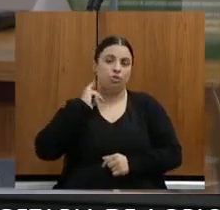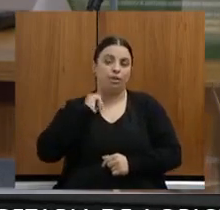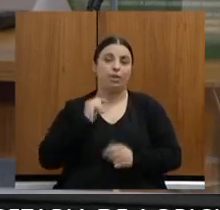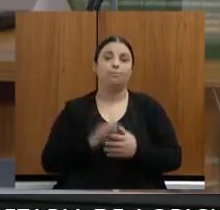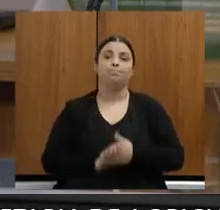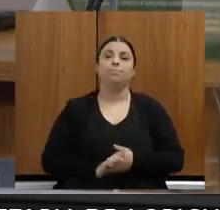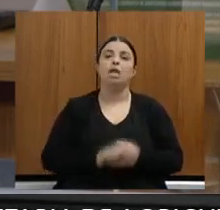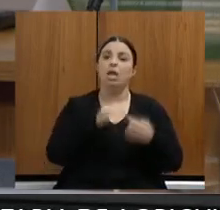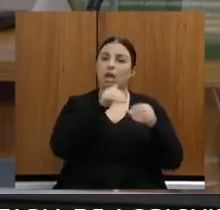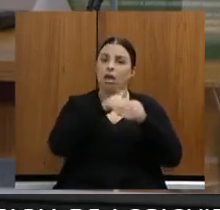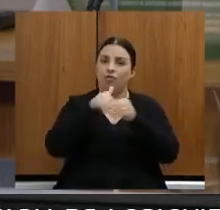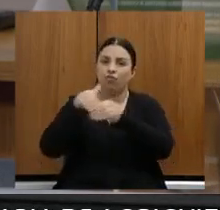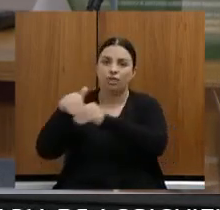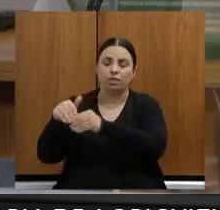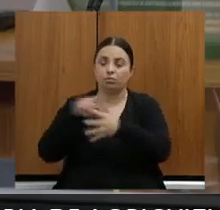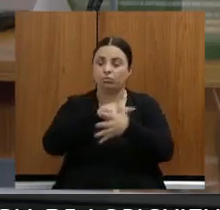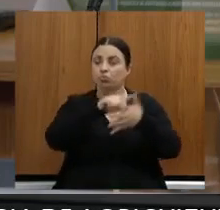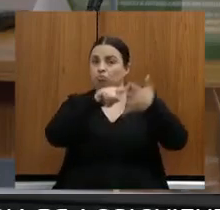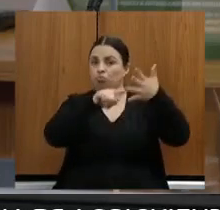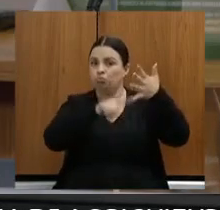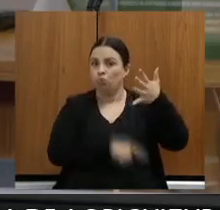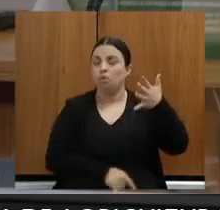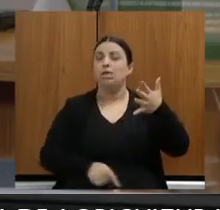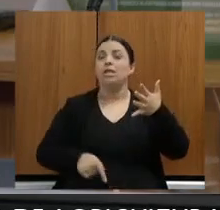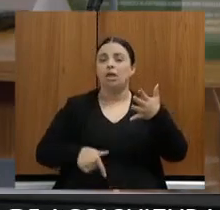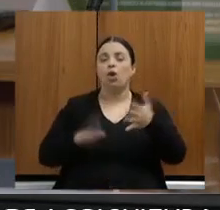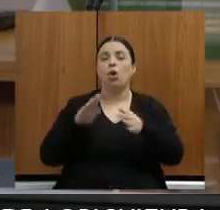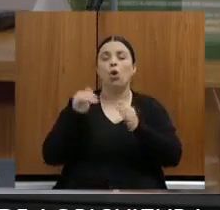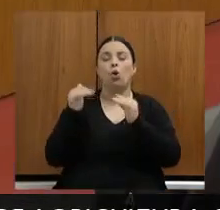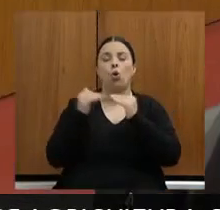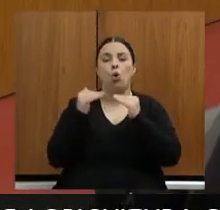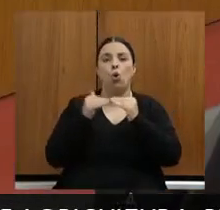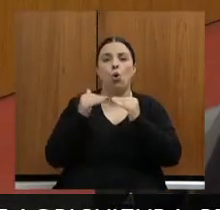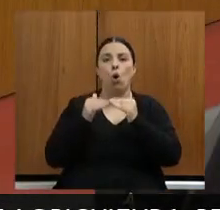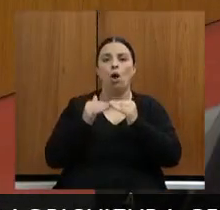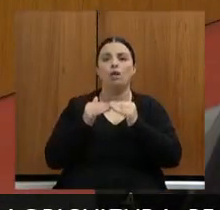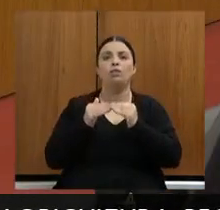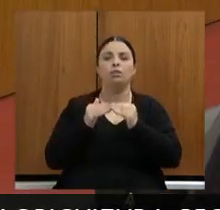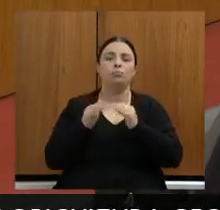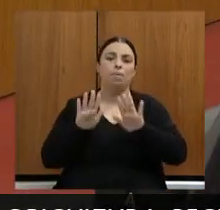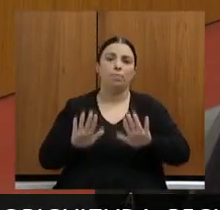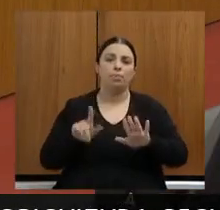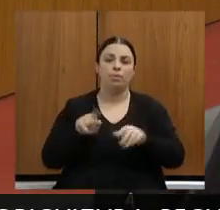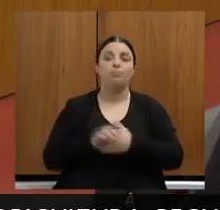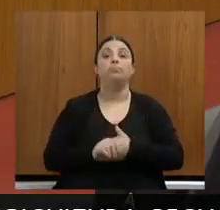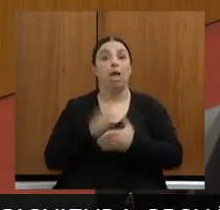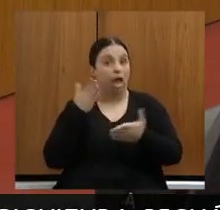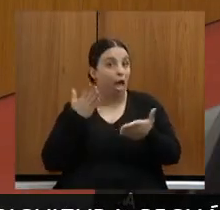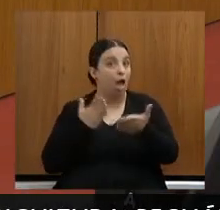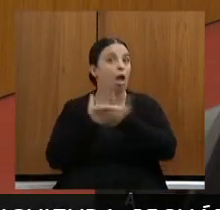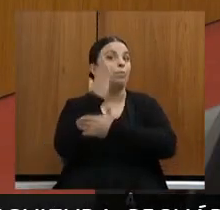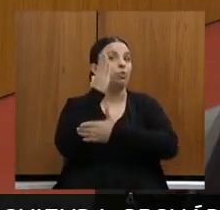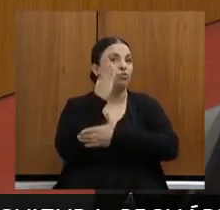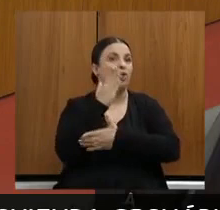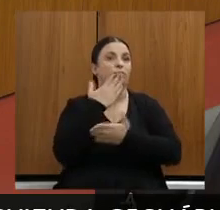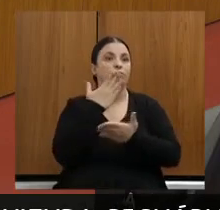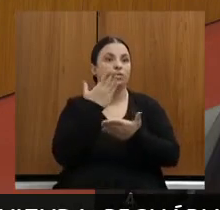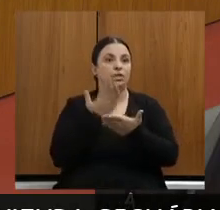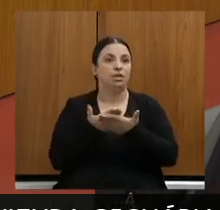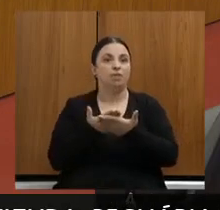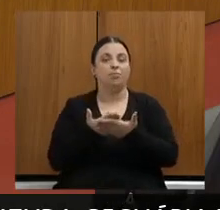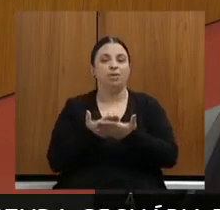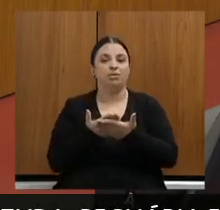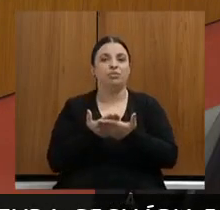votação em bloco os requerimentos os deputados que aprovam permaneçam como se encontram aprovados requerimentos devo a